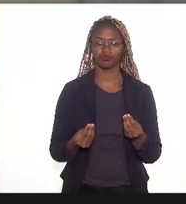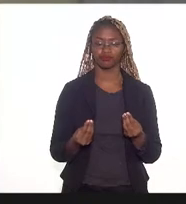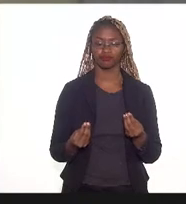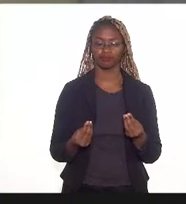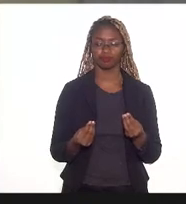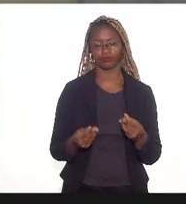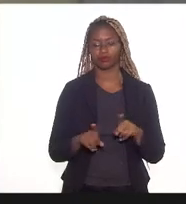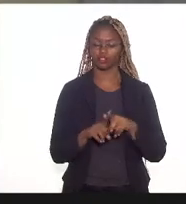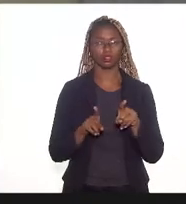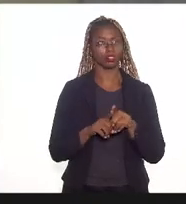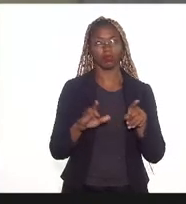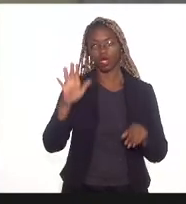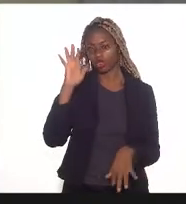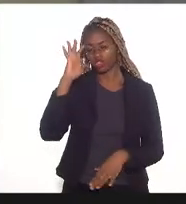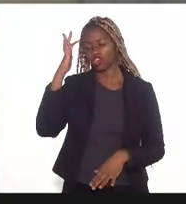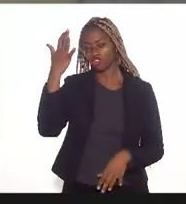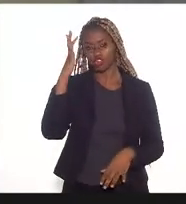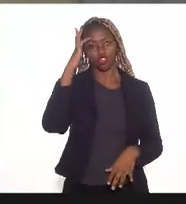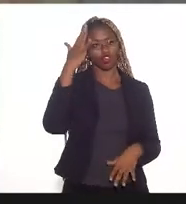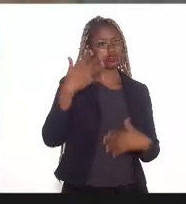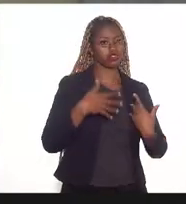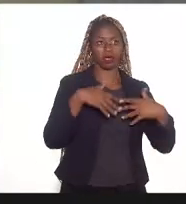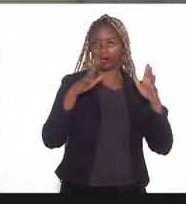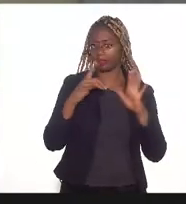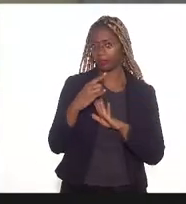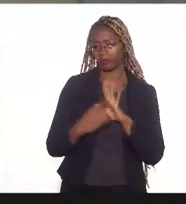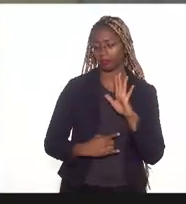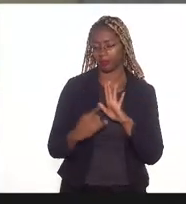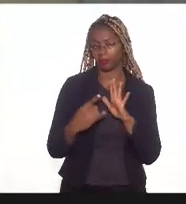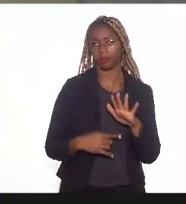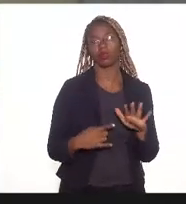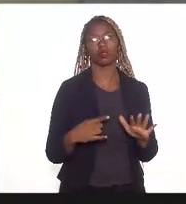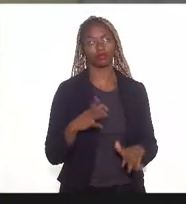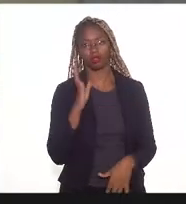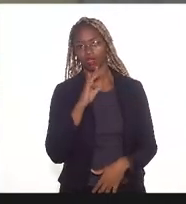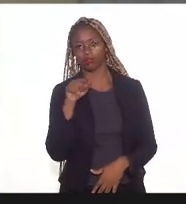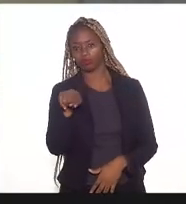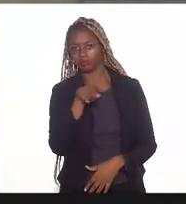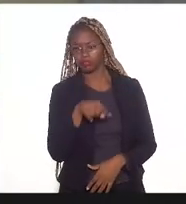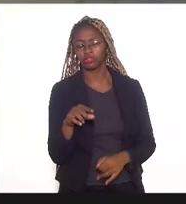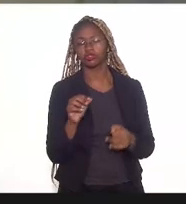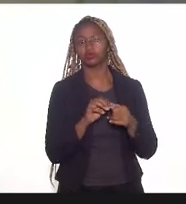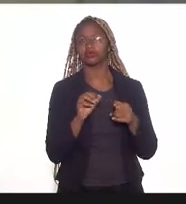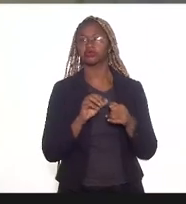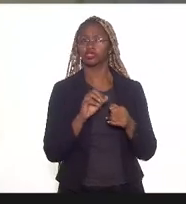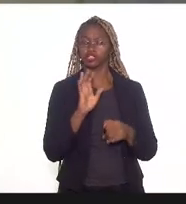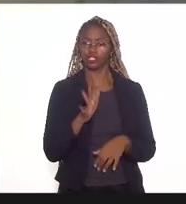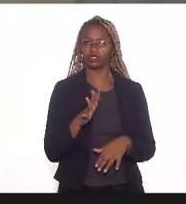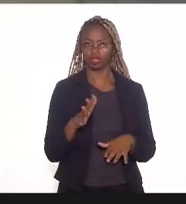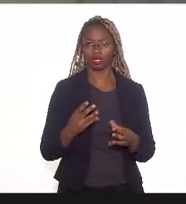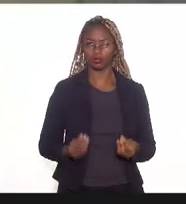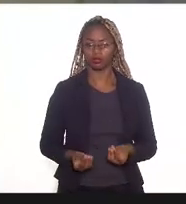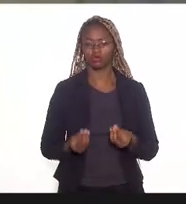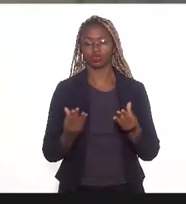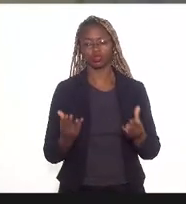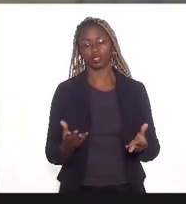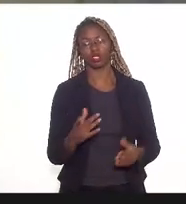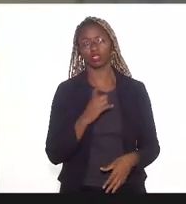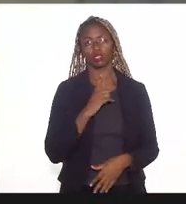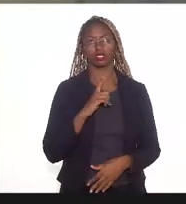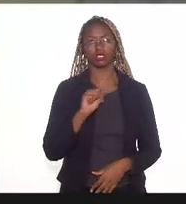na portaria, resolução, enfim, ou documento hábil que vocês vão editar e que consta